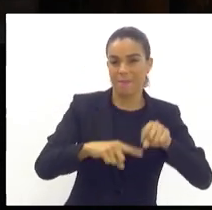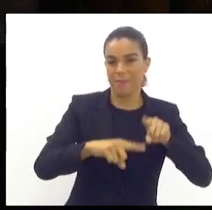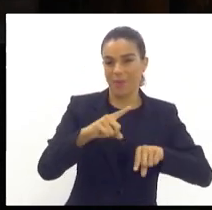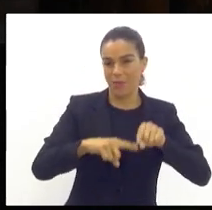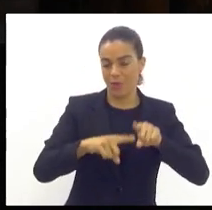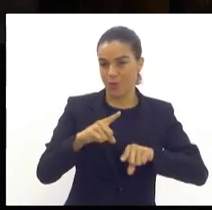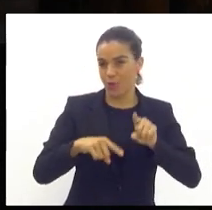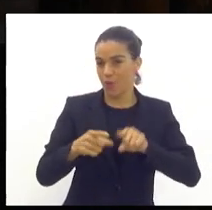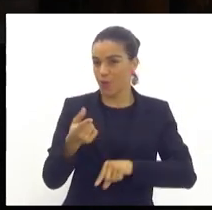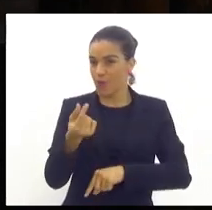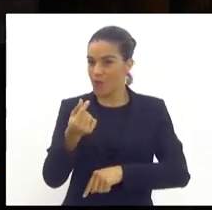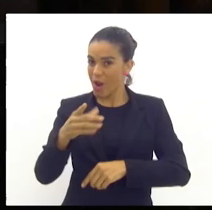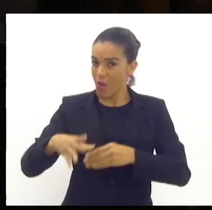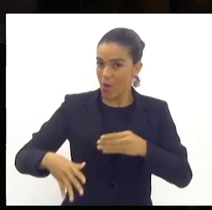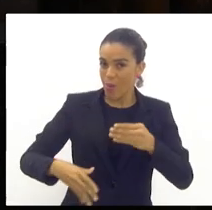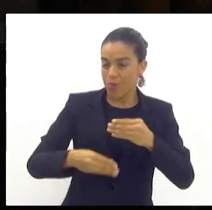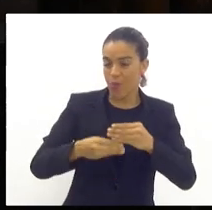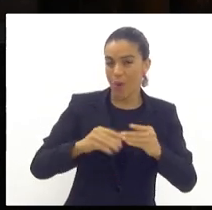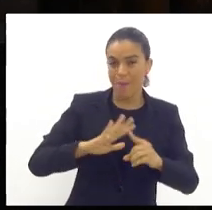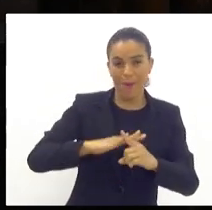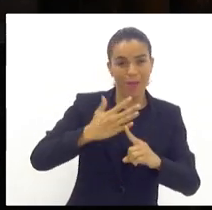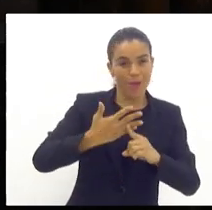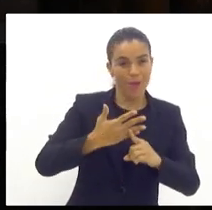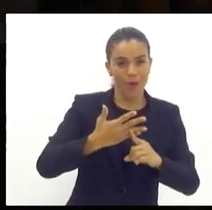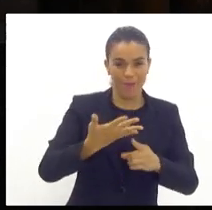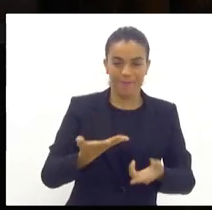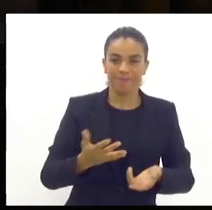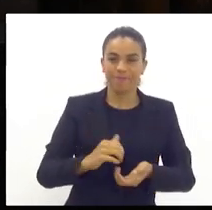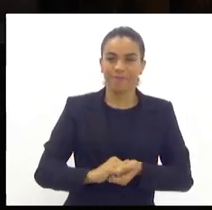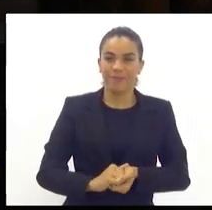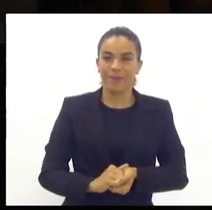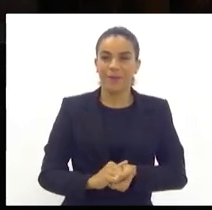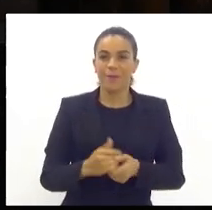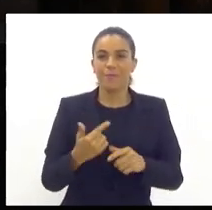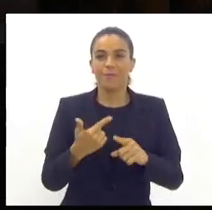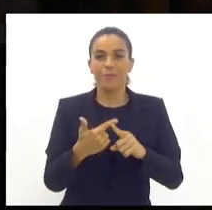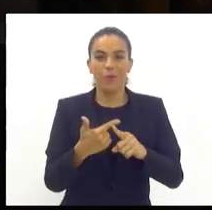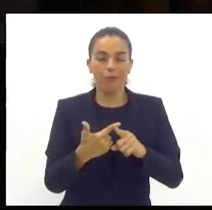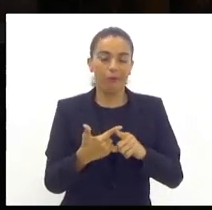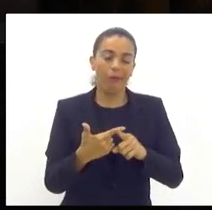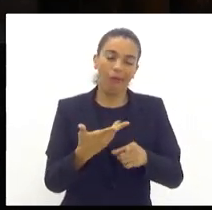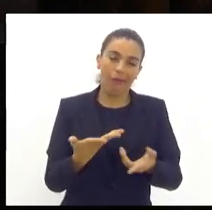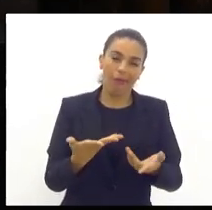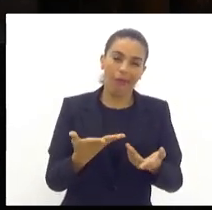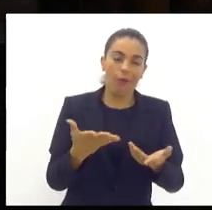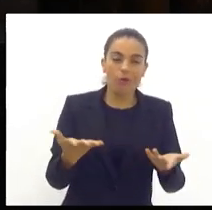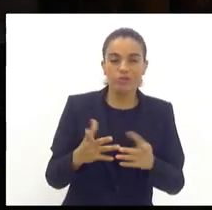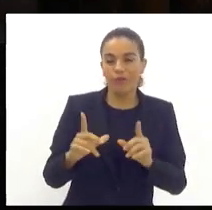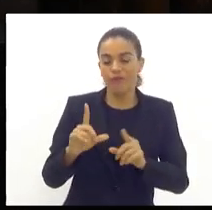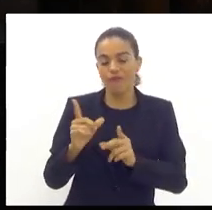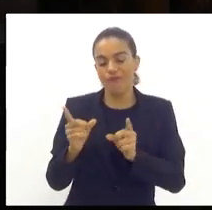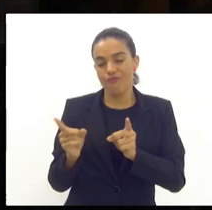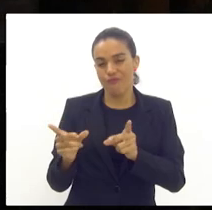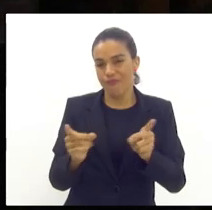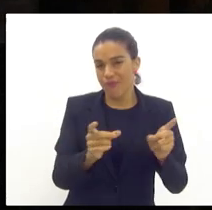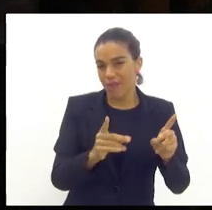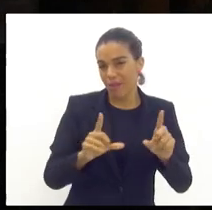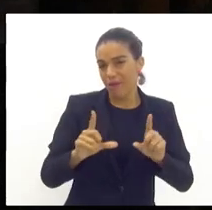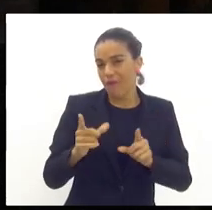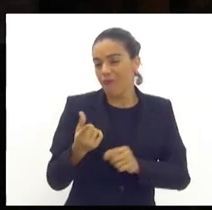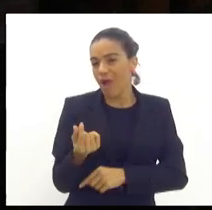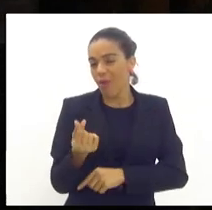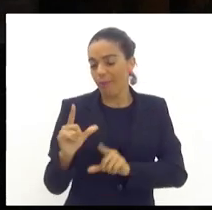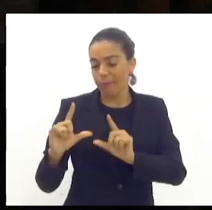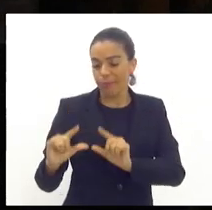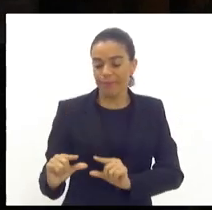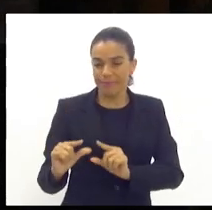com valor agregado maior, ao invés de apenas commodities, majoritariamente commodities, como a gente faz hoje. E para vocês terem